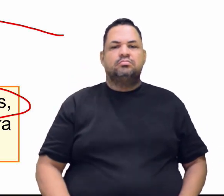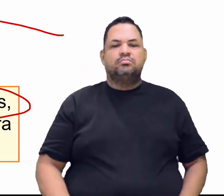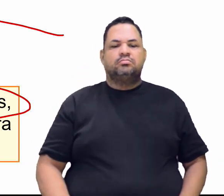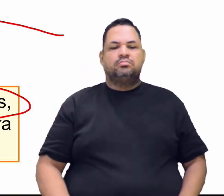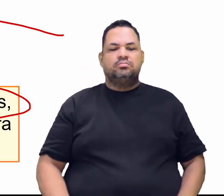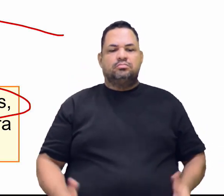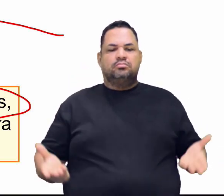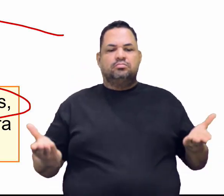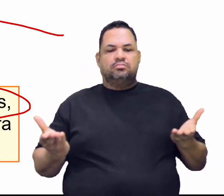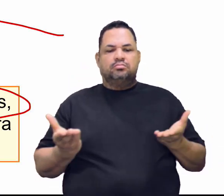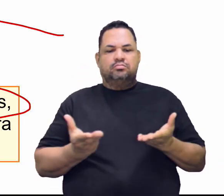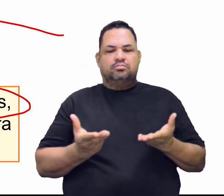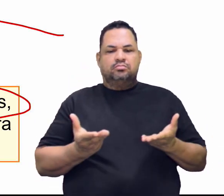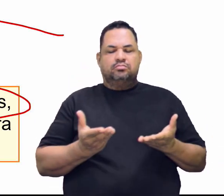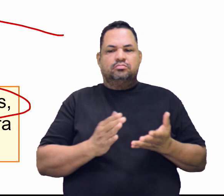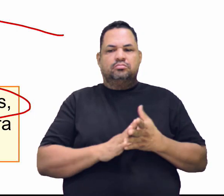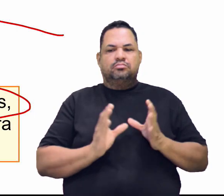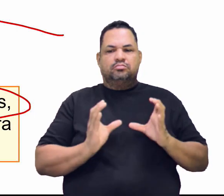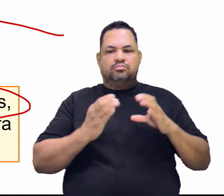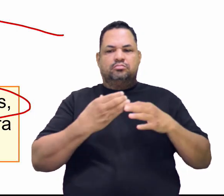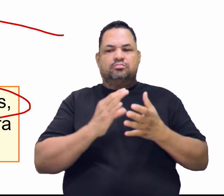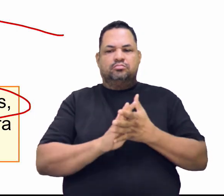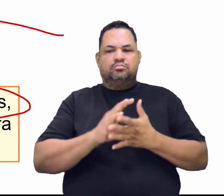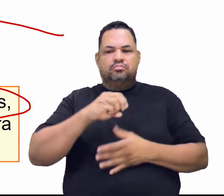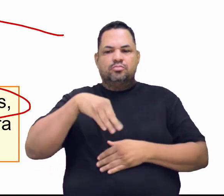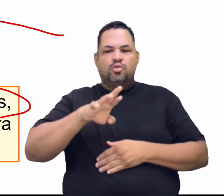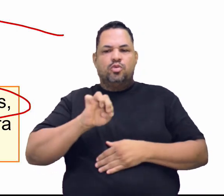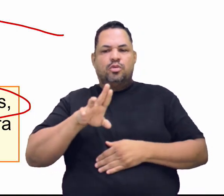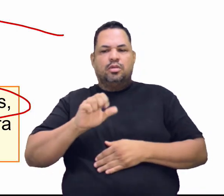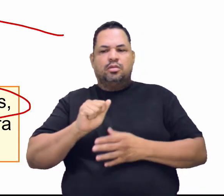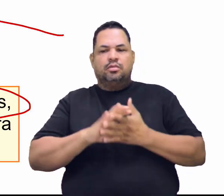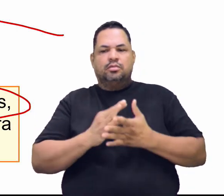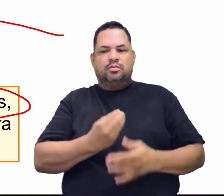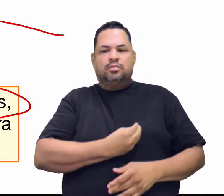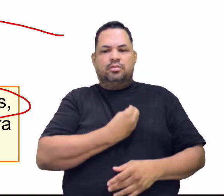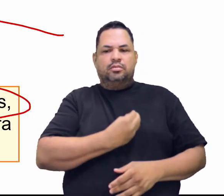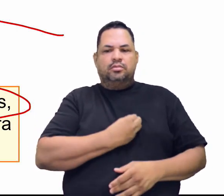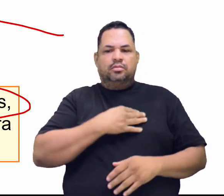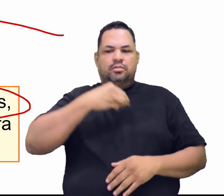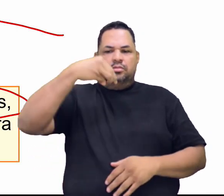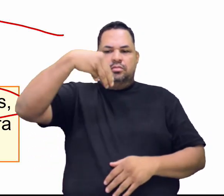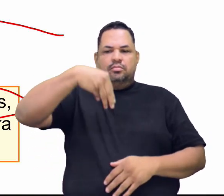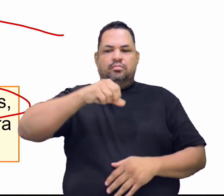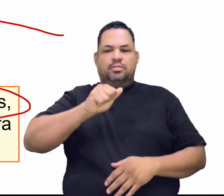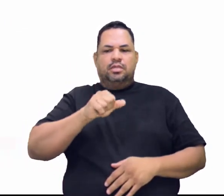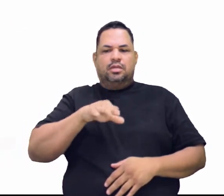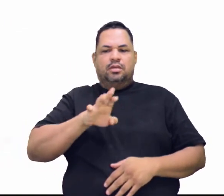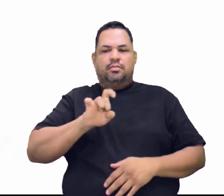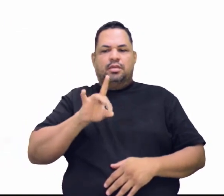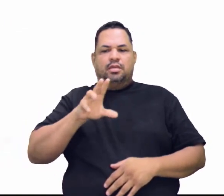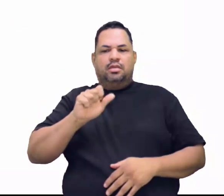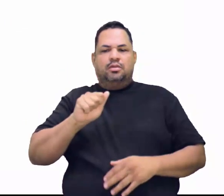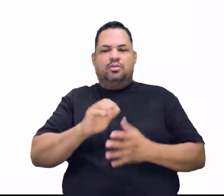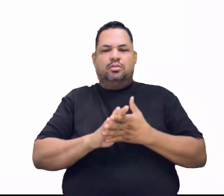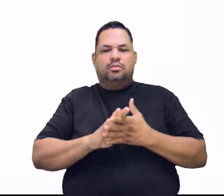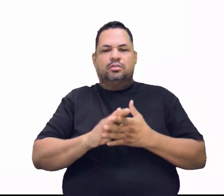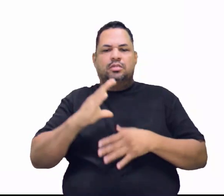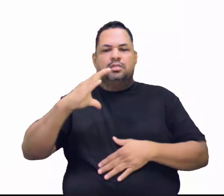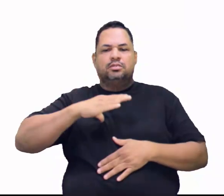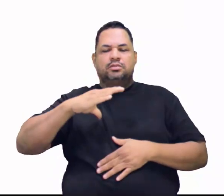que hoje um grupo desses Mura, chamado Mura Pirahã, vive ali no Mar Melo, na região de Humaitá.